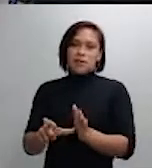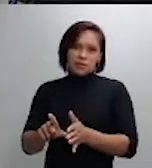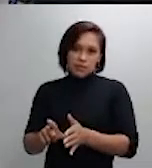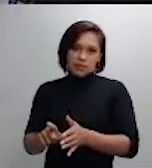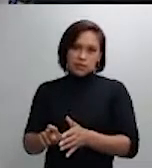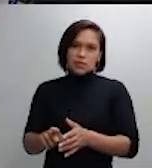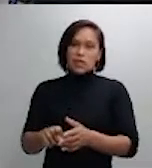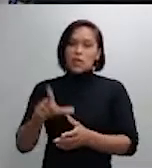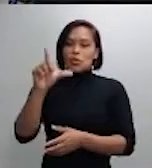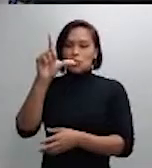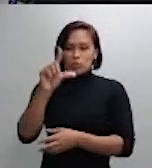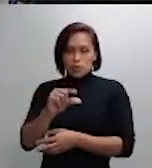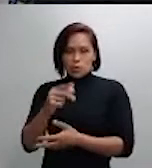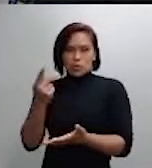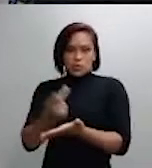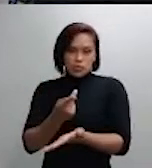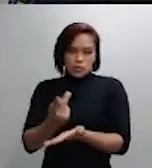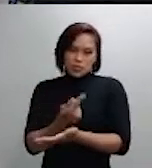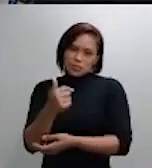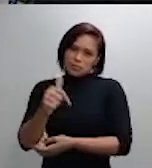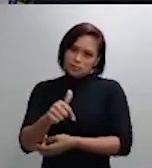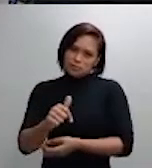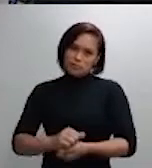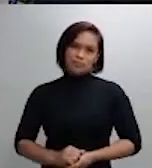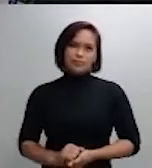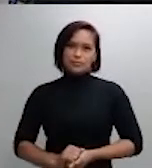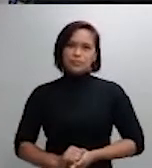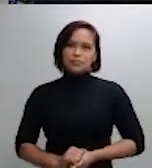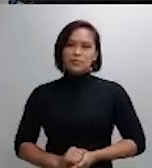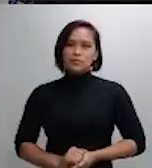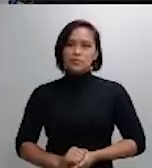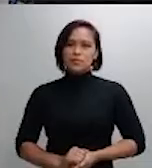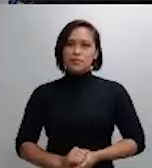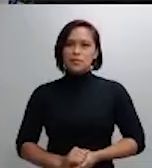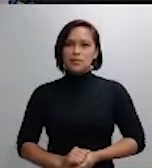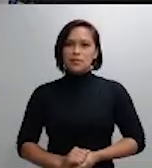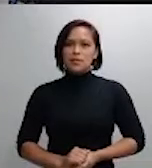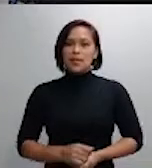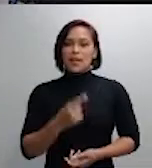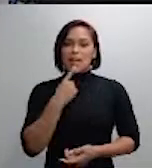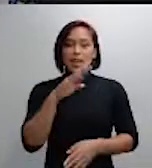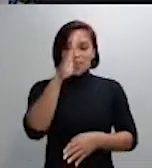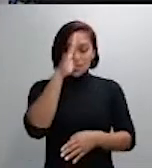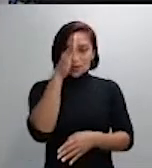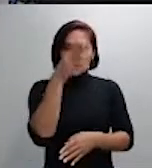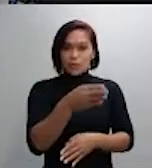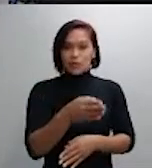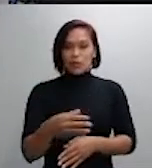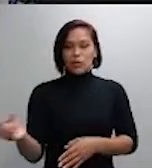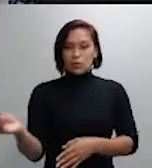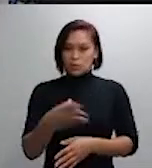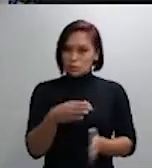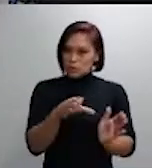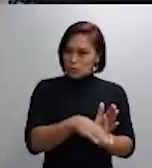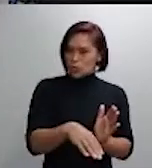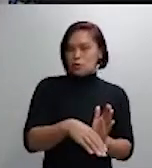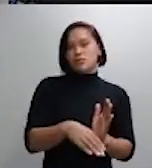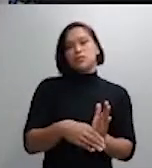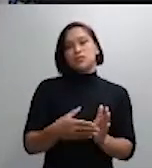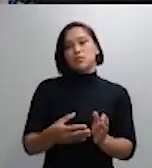do número de litígios no Brasil. Esse é um dos objetivos do novo Código de Processo